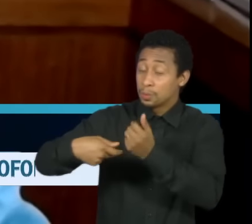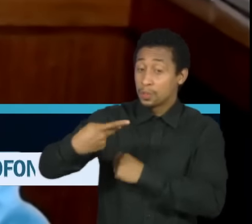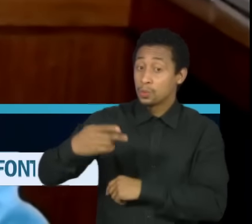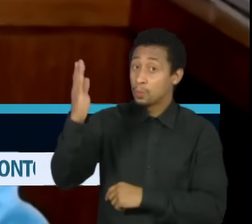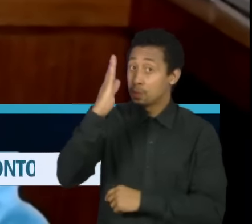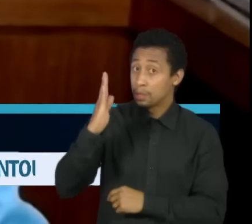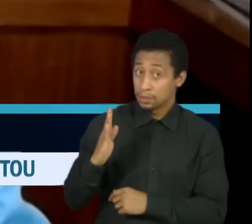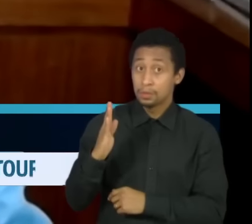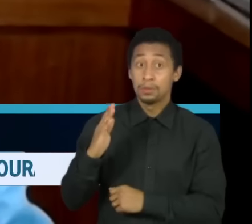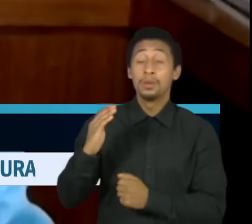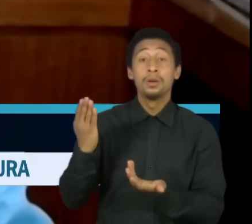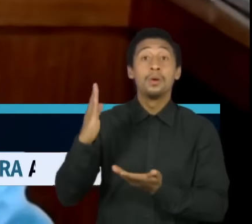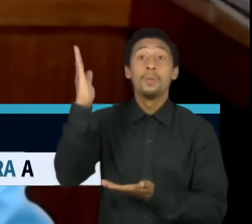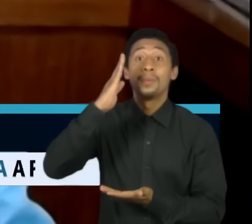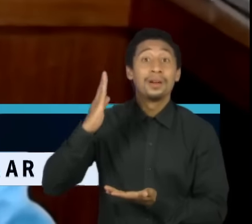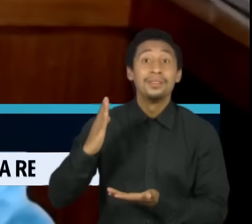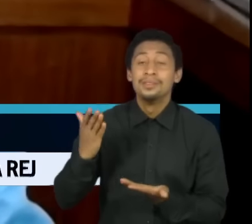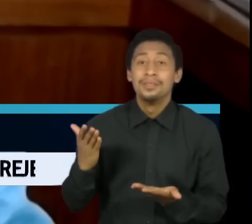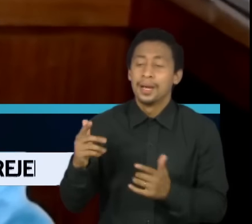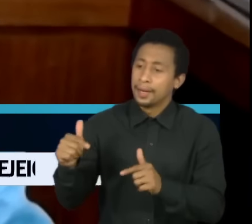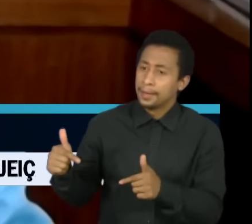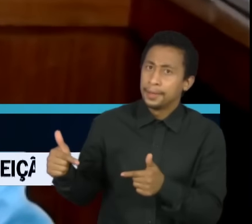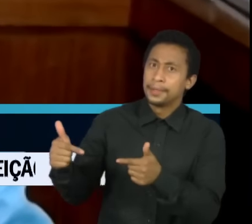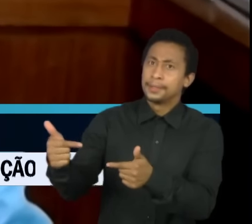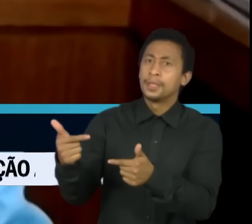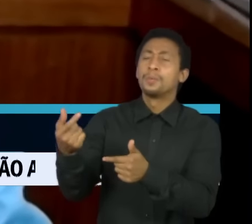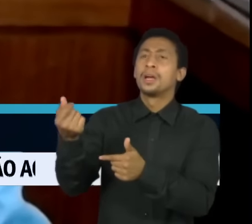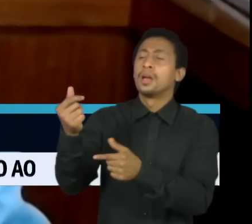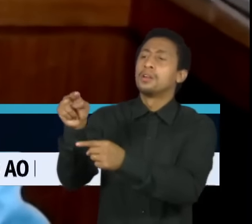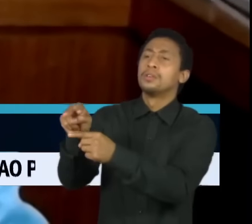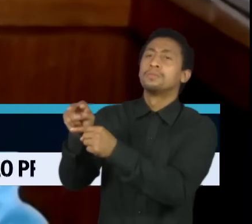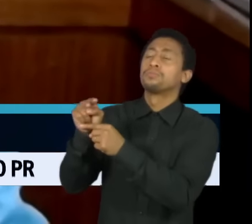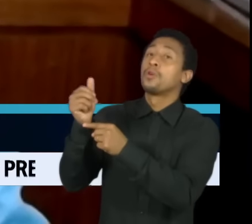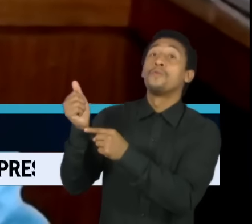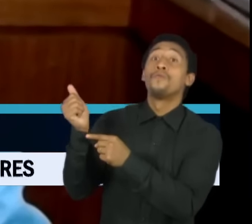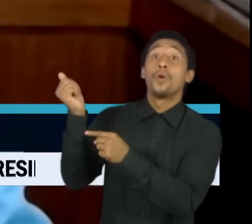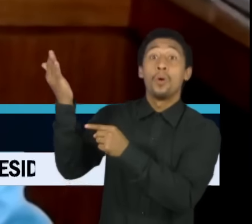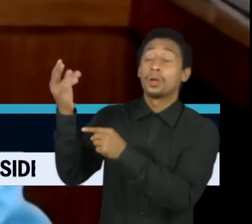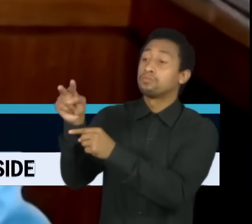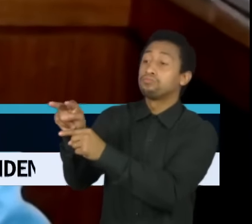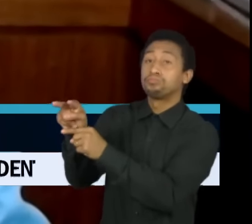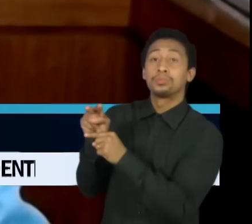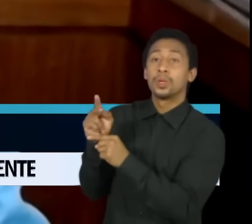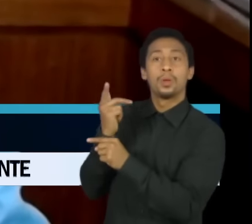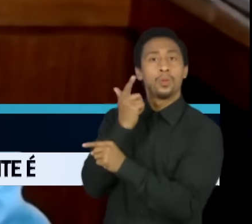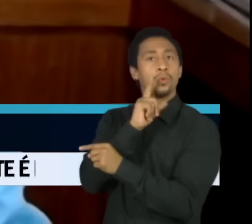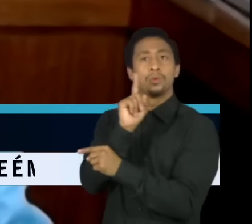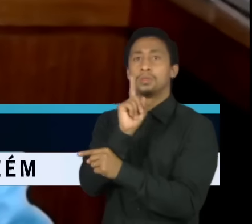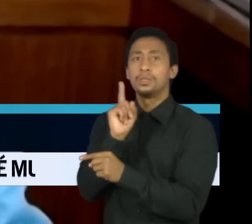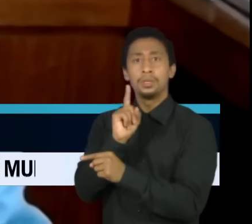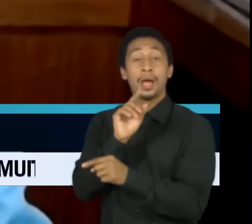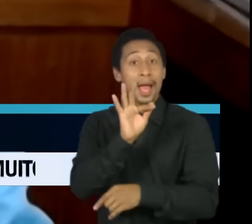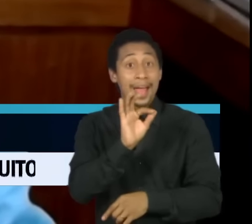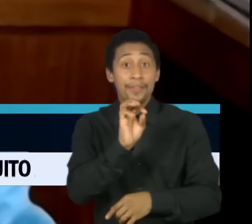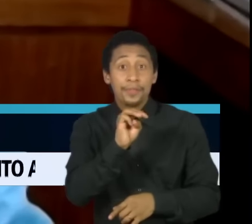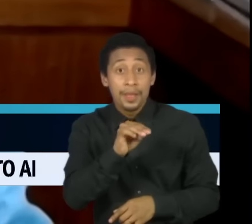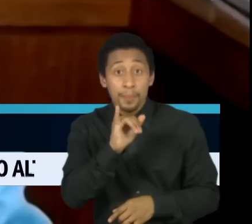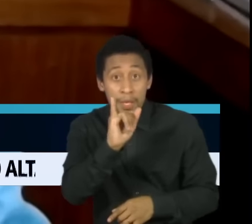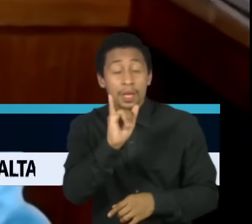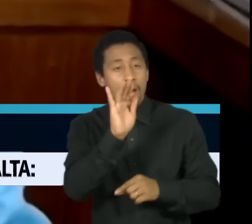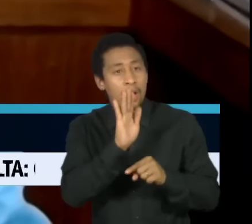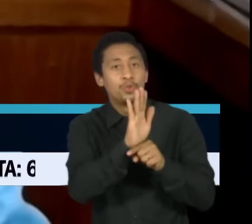em que o país não tinha acesso a crédito internacional e o FMI aparecia como a fonte praticamente única